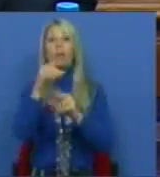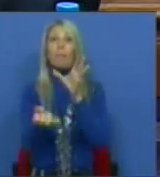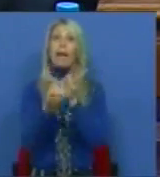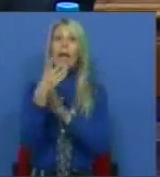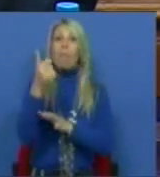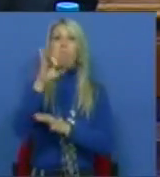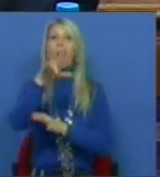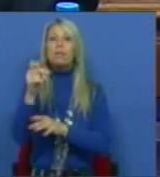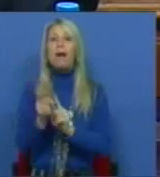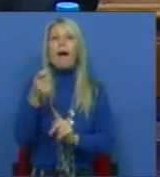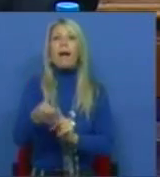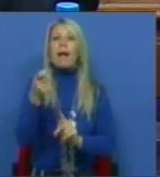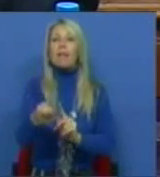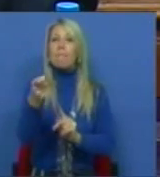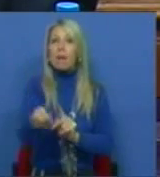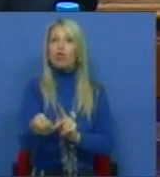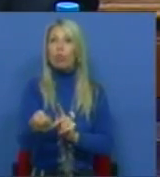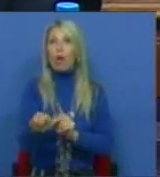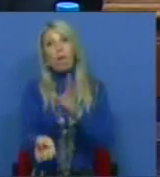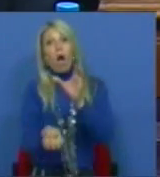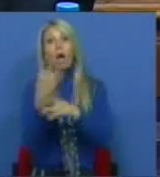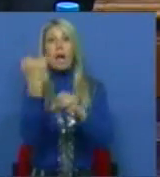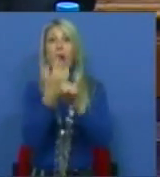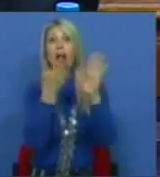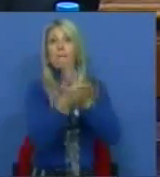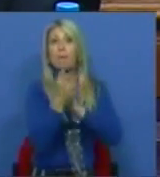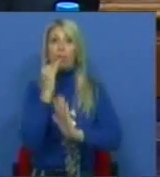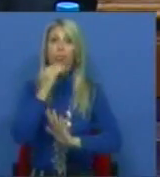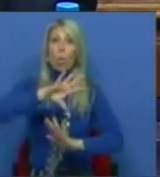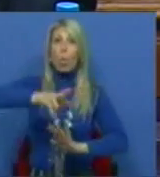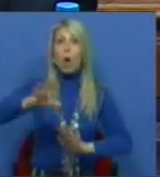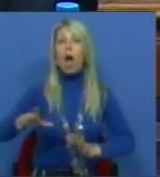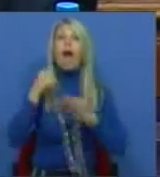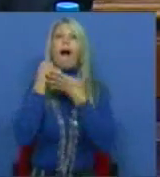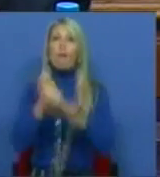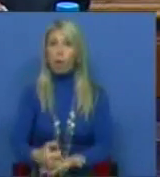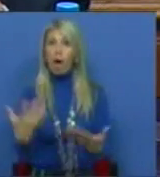sentido de dinamizar, de criar emprego local, de apoiar, de facto, o esforço